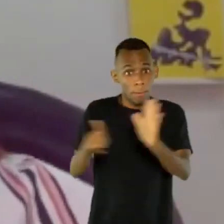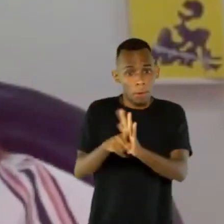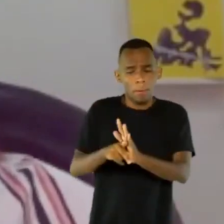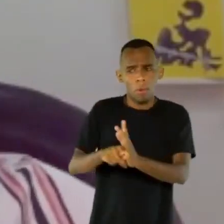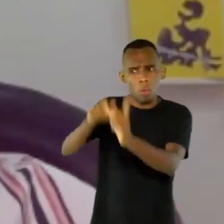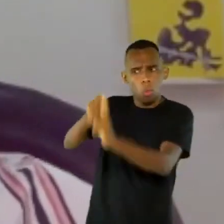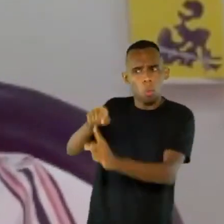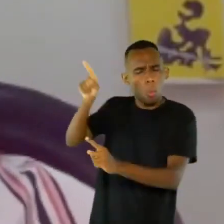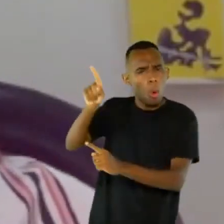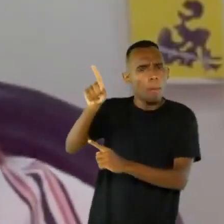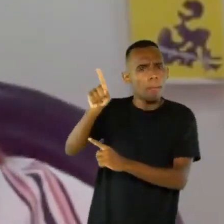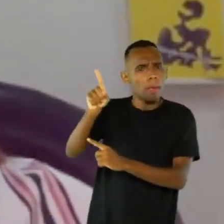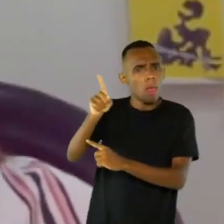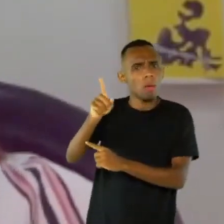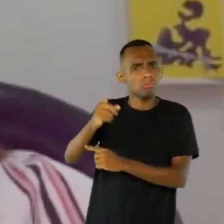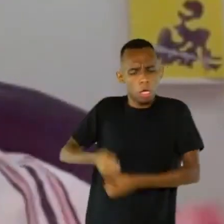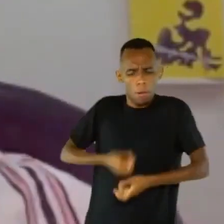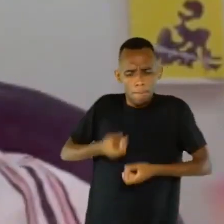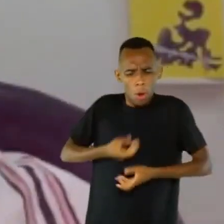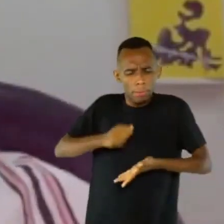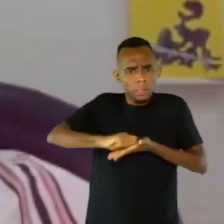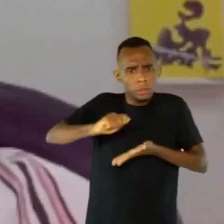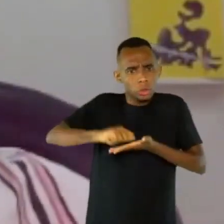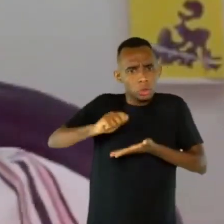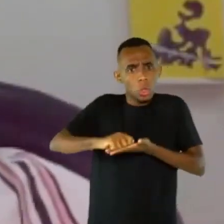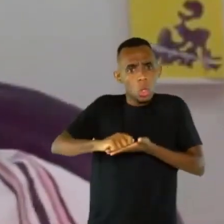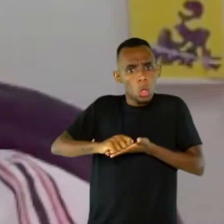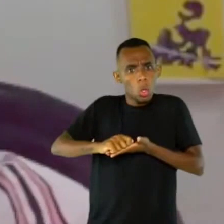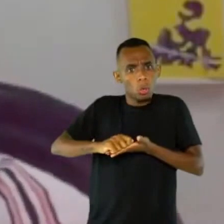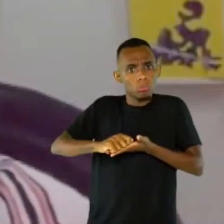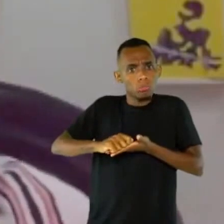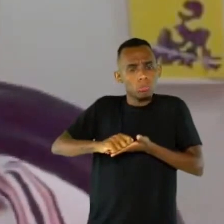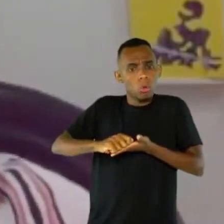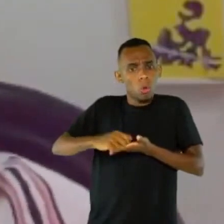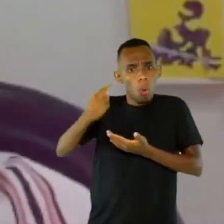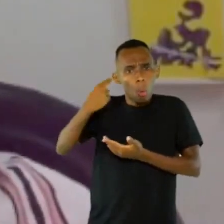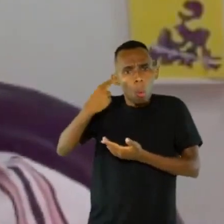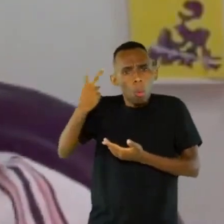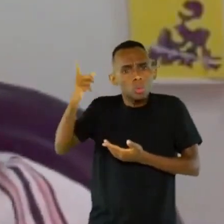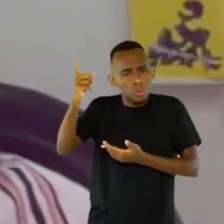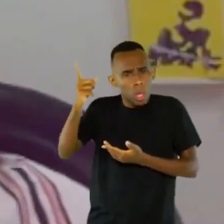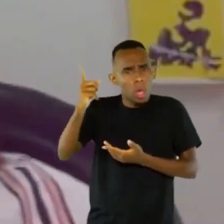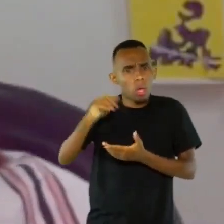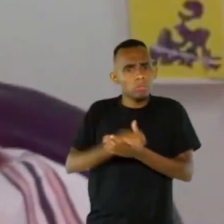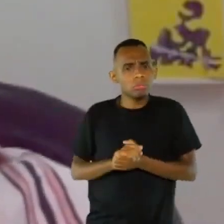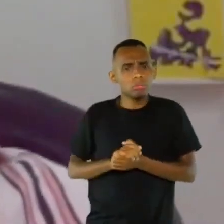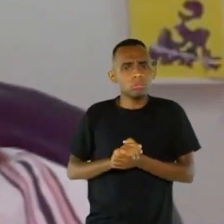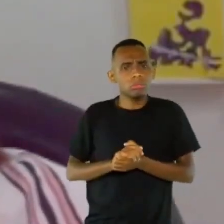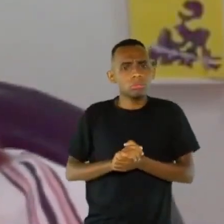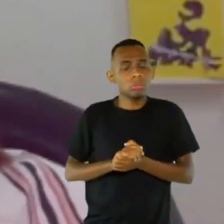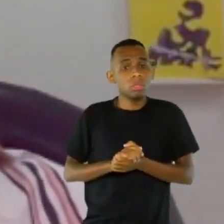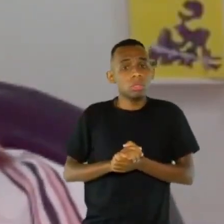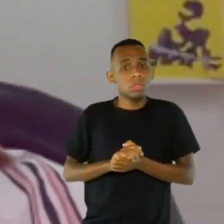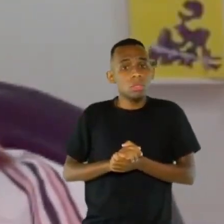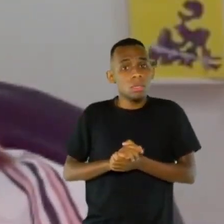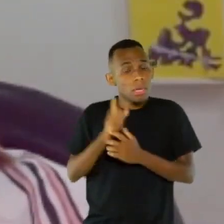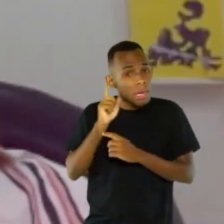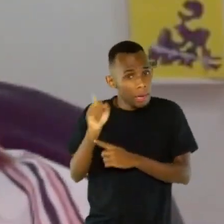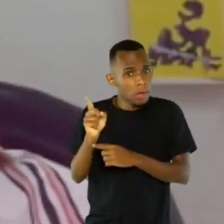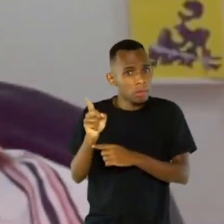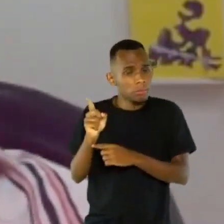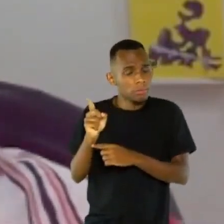se chama Joseph Brodsky. E Menos que Um é um livro onde ele